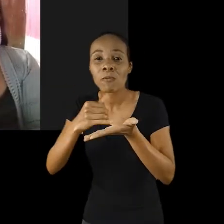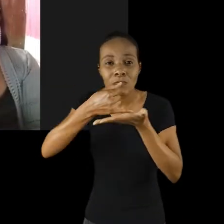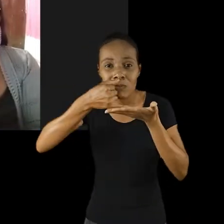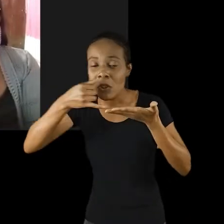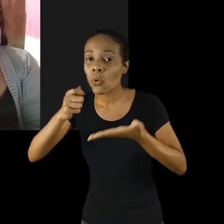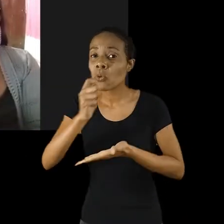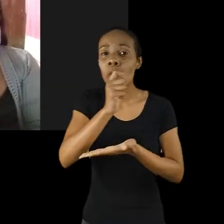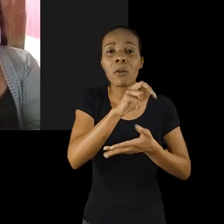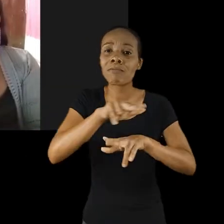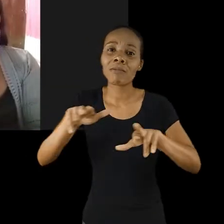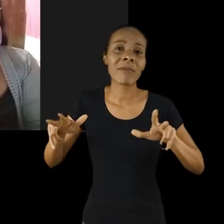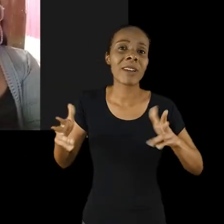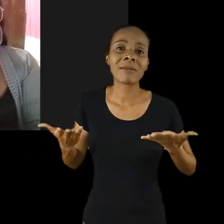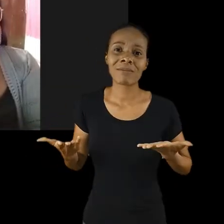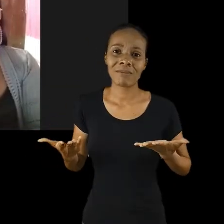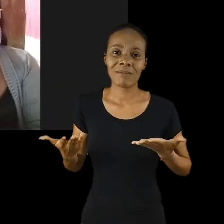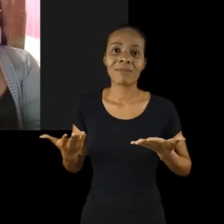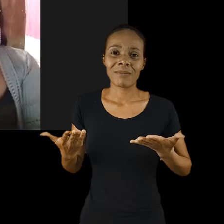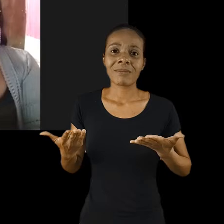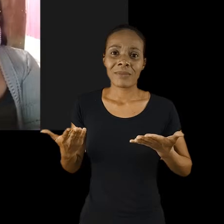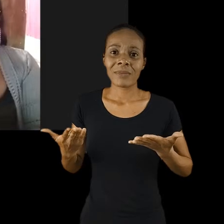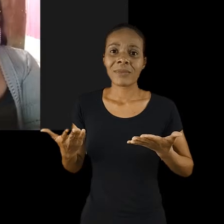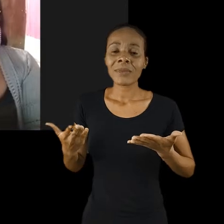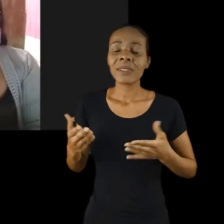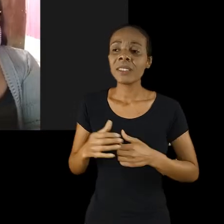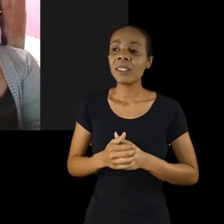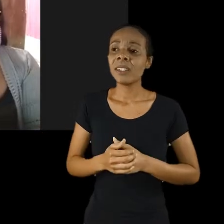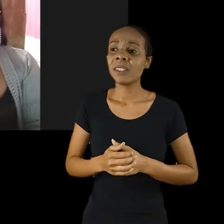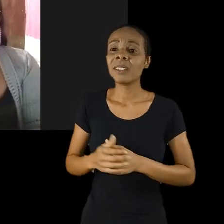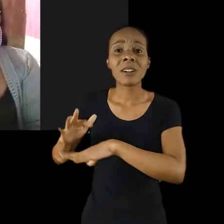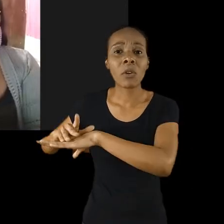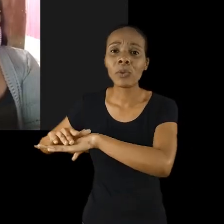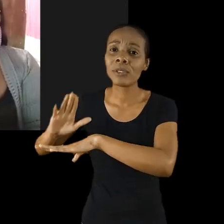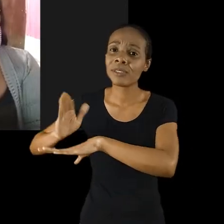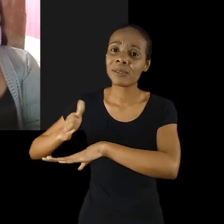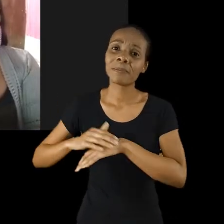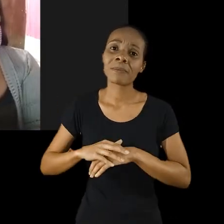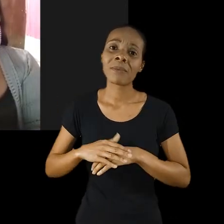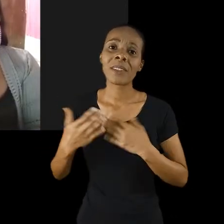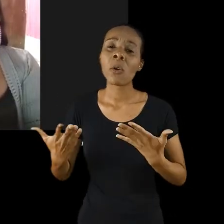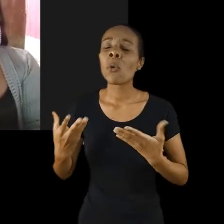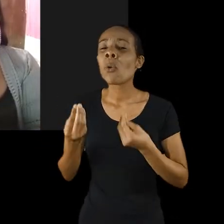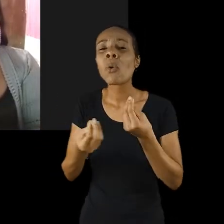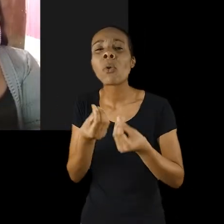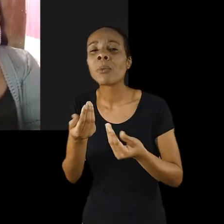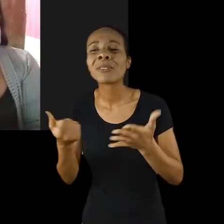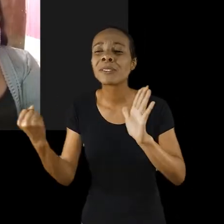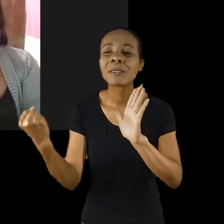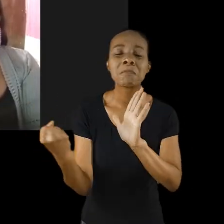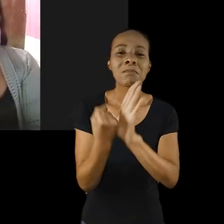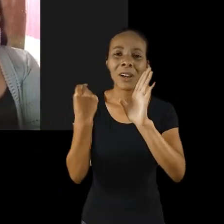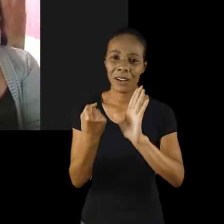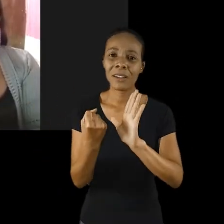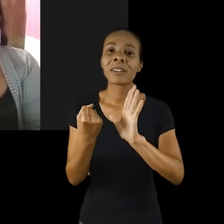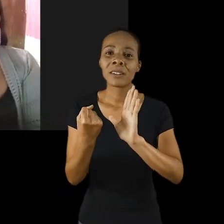também, sabe? O dano que ela reduz através da droga, da sua própria identidade, da sua